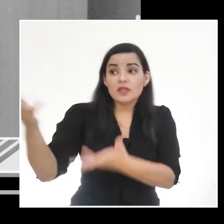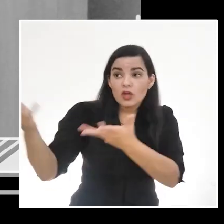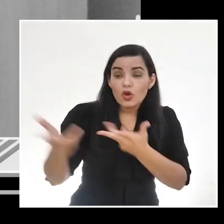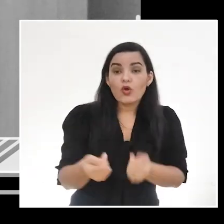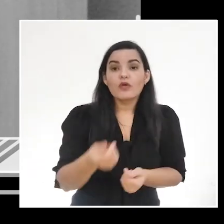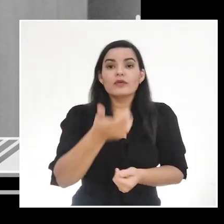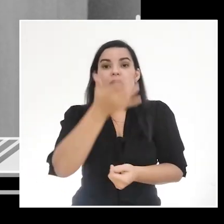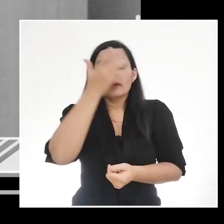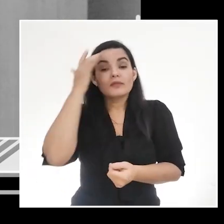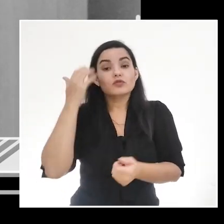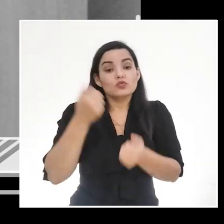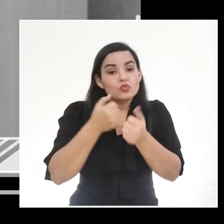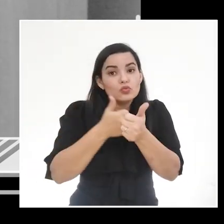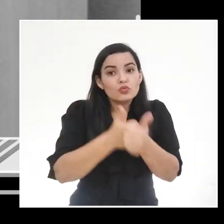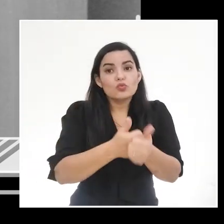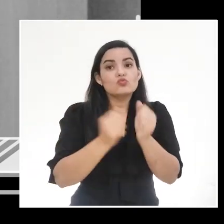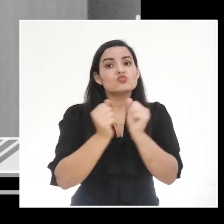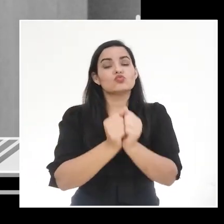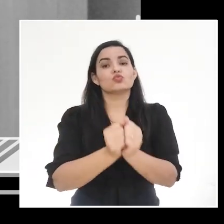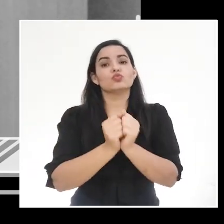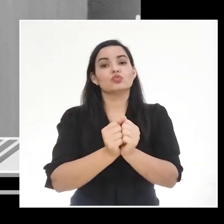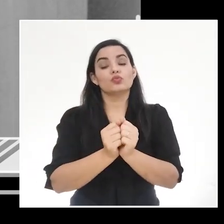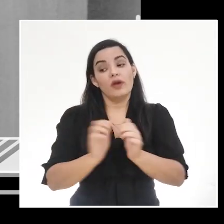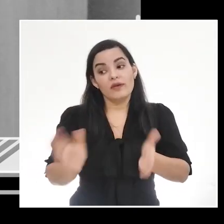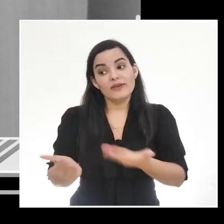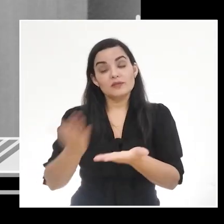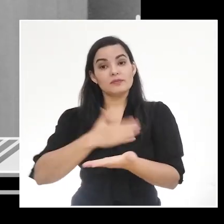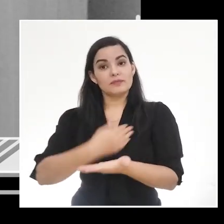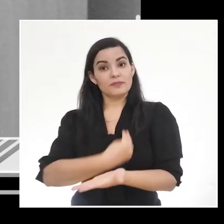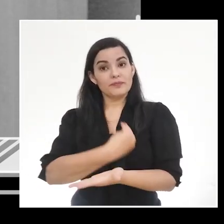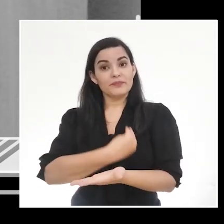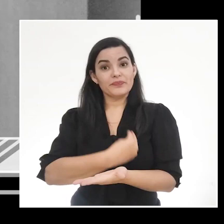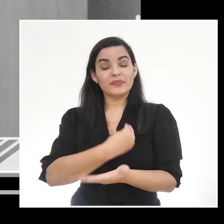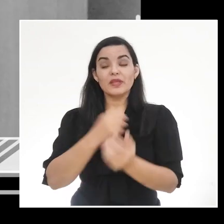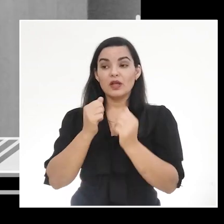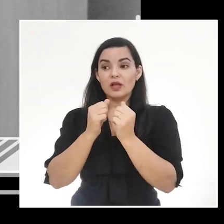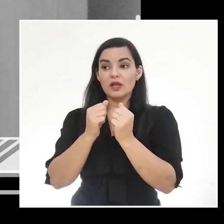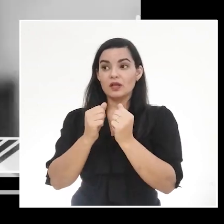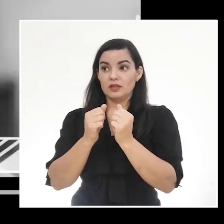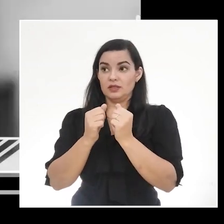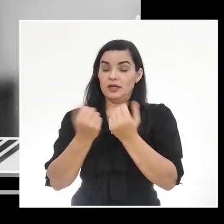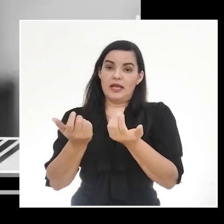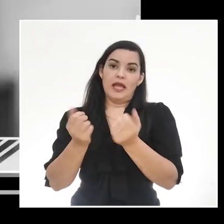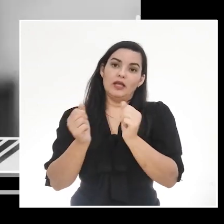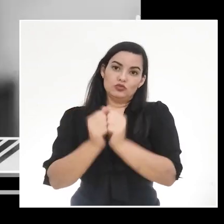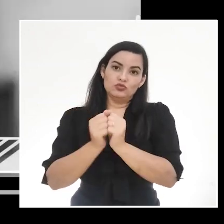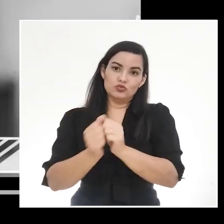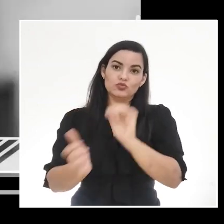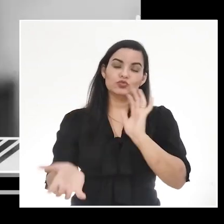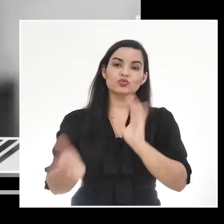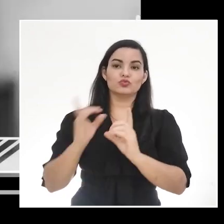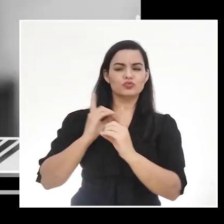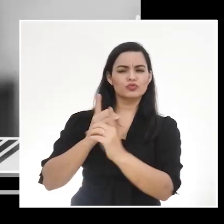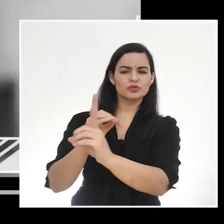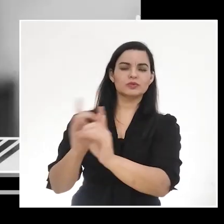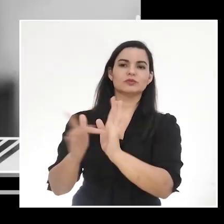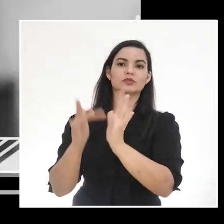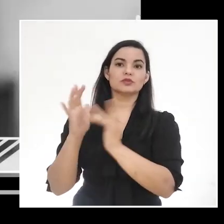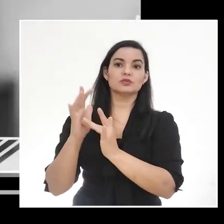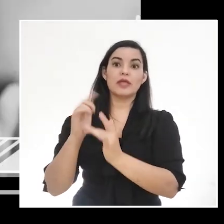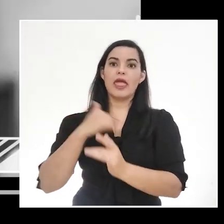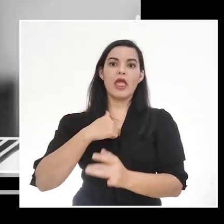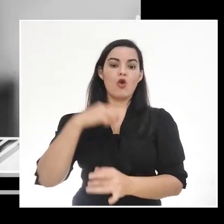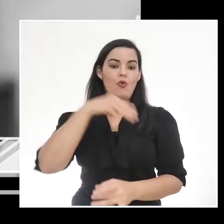entendeu? É vida, não é um curso, é viver, é convidar a pessoa para andar perto. Um investimento da minha vida,